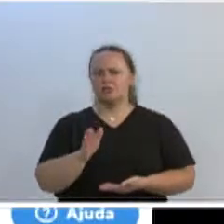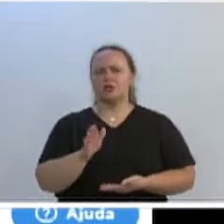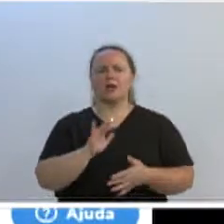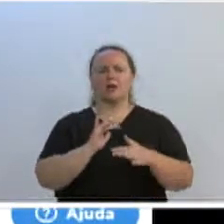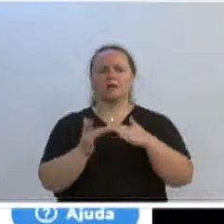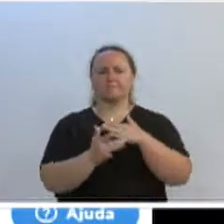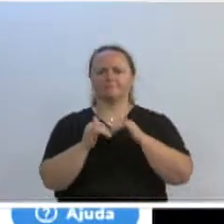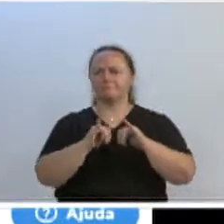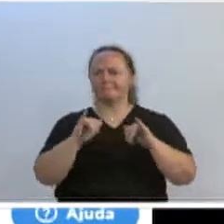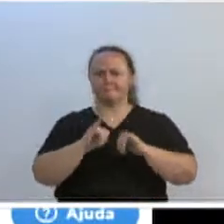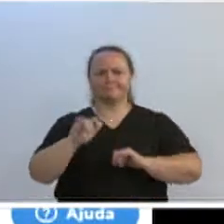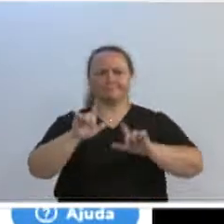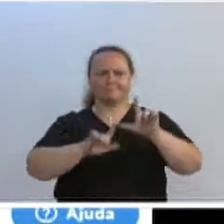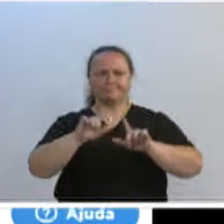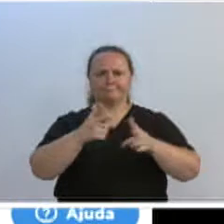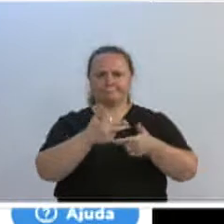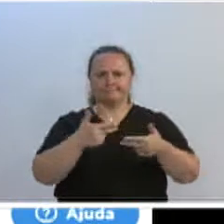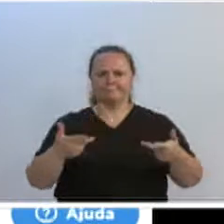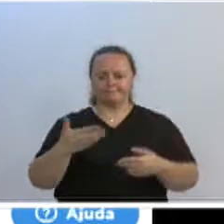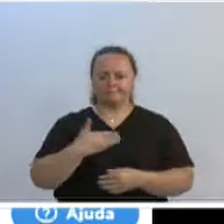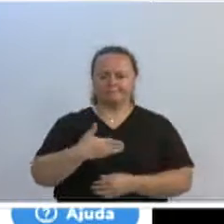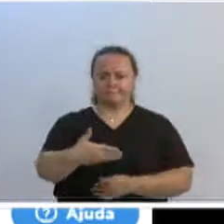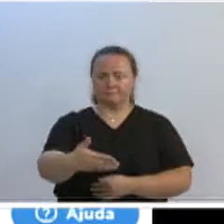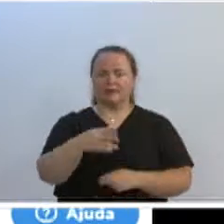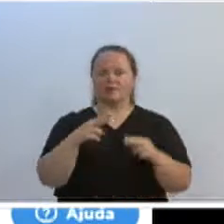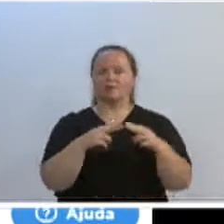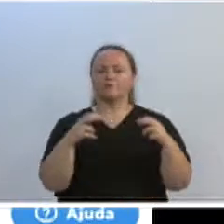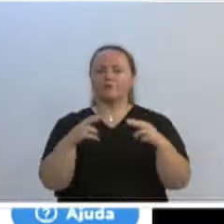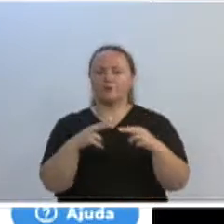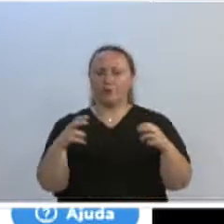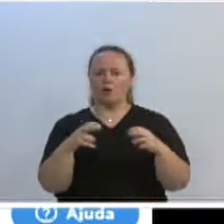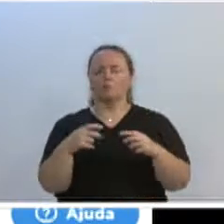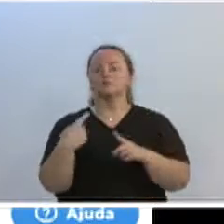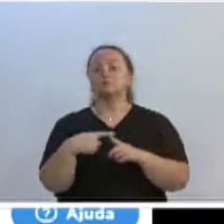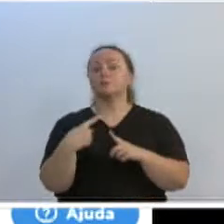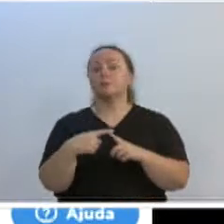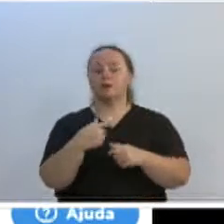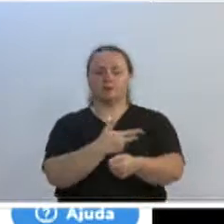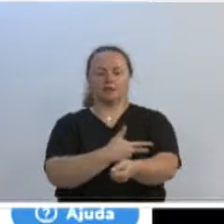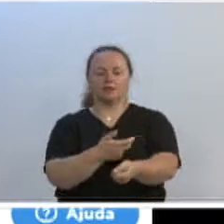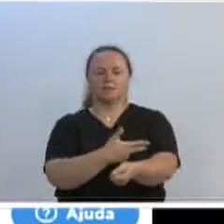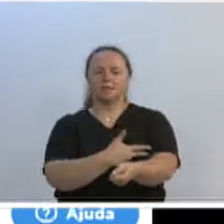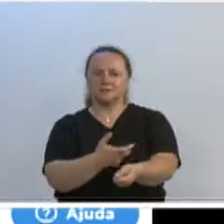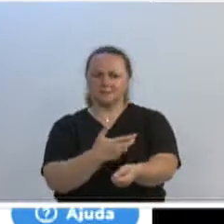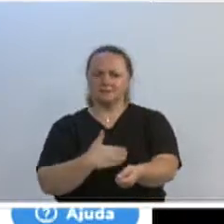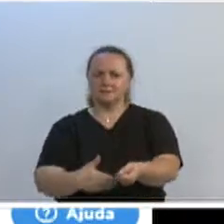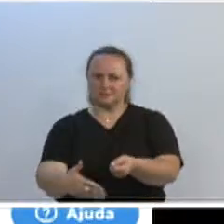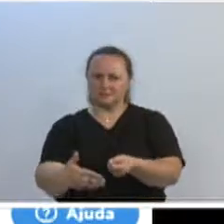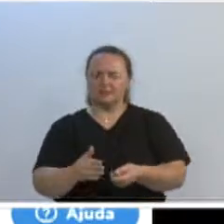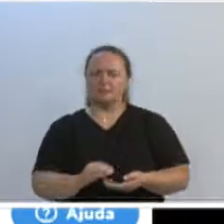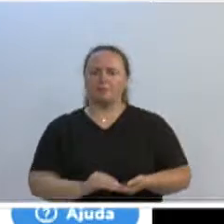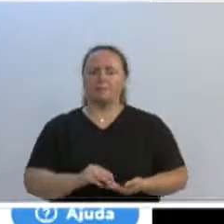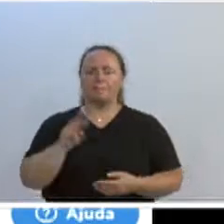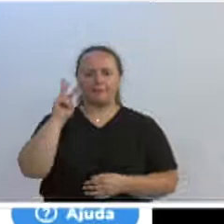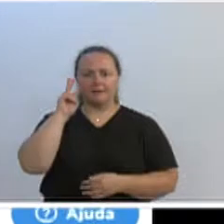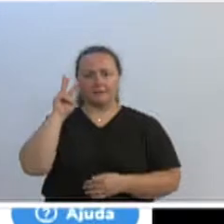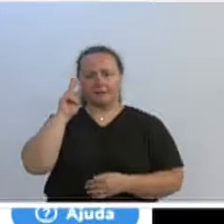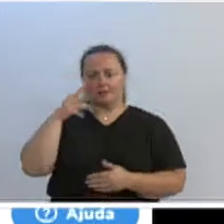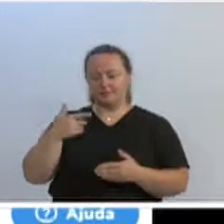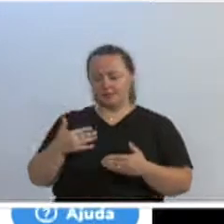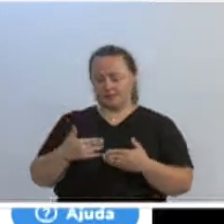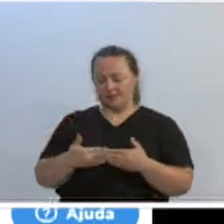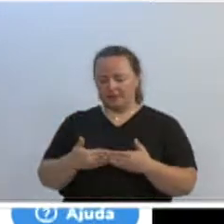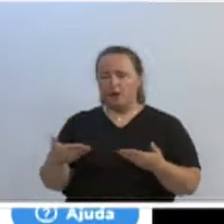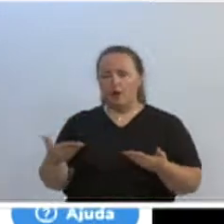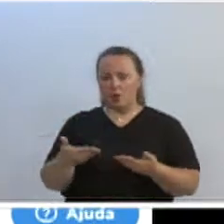o jovem já está em florianópolis fazendo exames e do dia na terça feira até hoje já